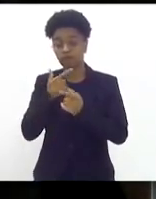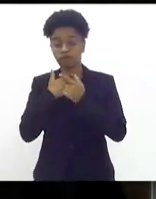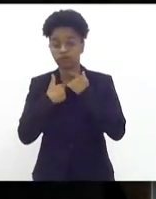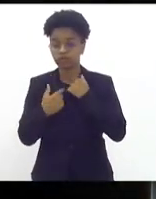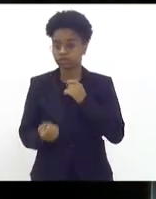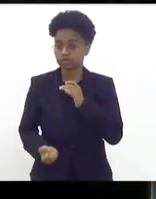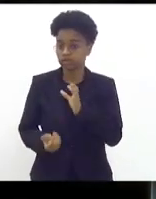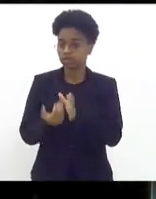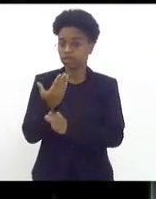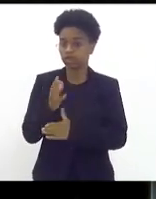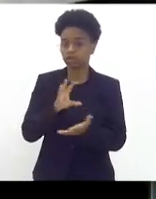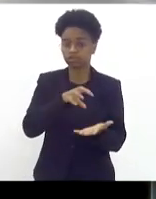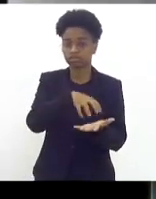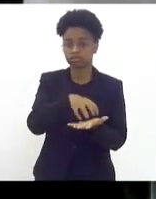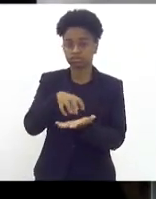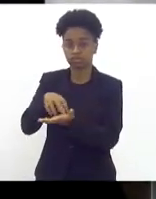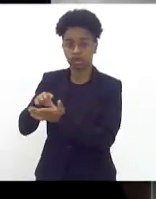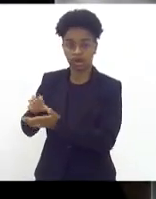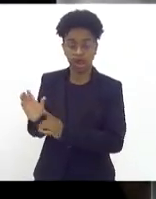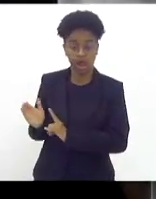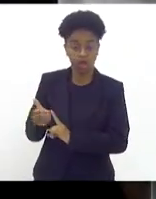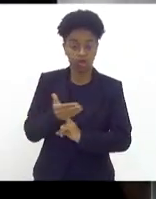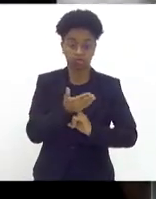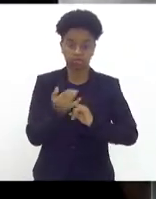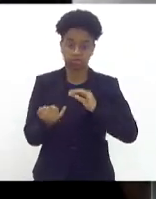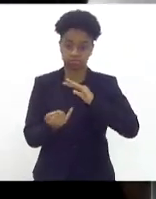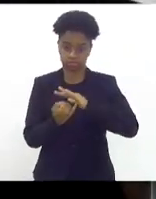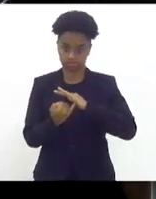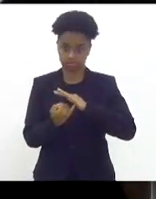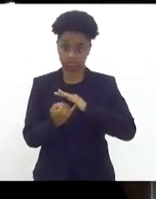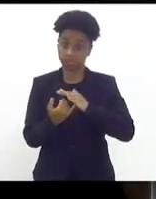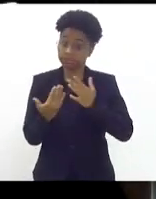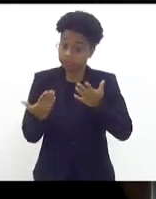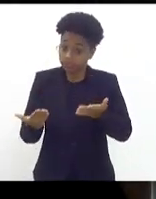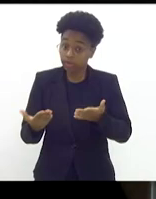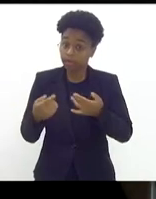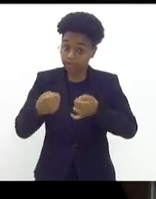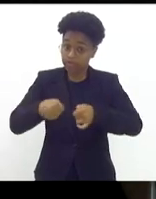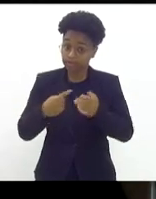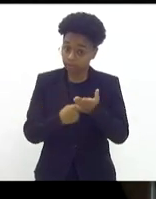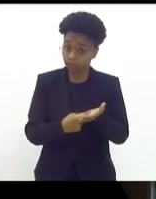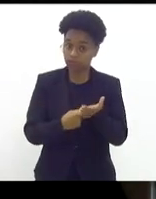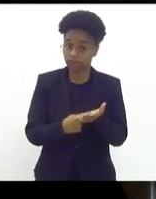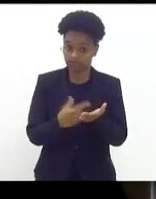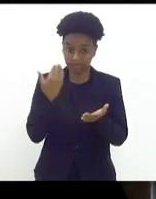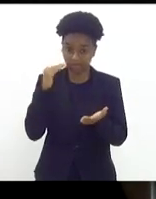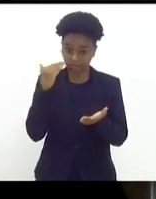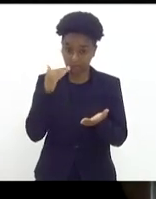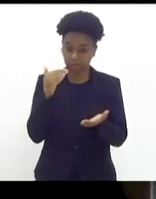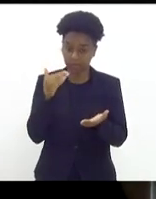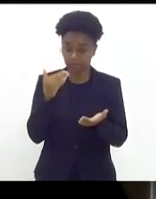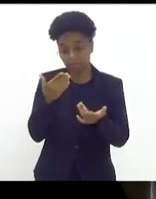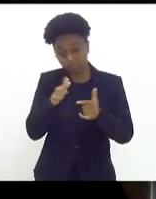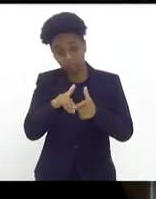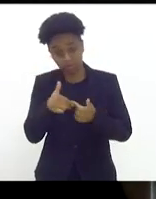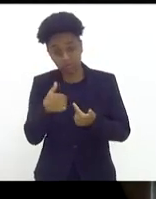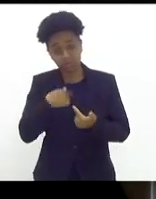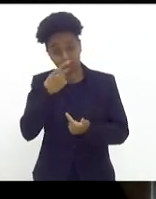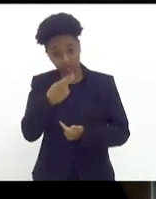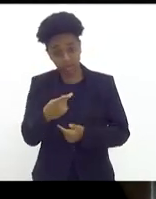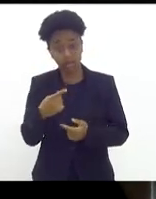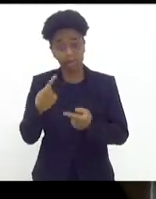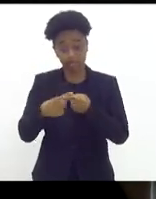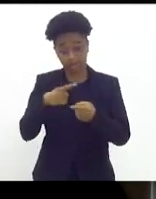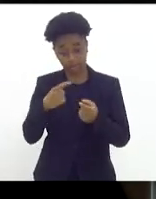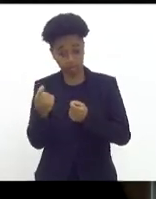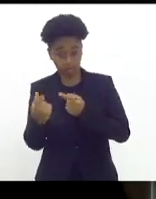implementar unidades de acolhimento institucional. Aí precisaria o convênio. Sim. Entendeu? É a exceção que eu digo, porque aí